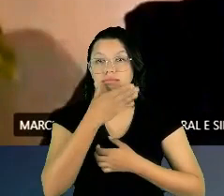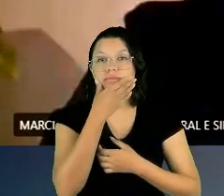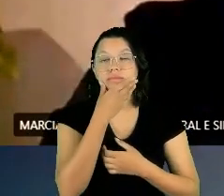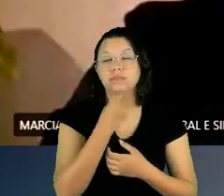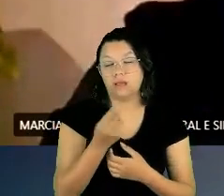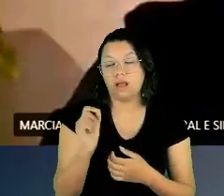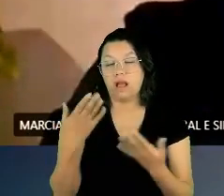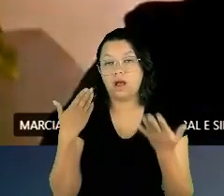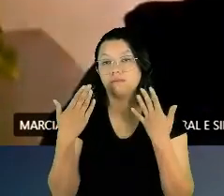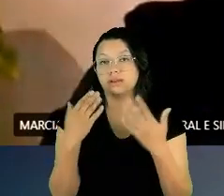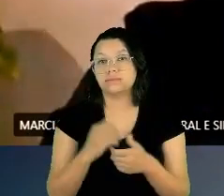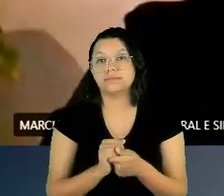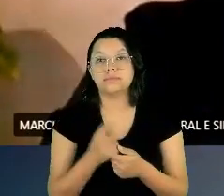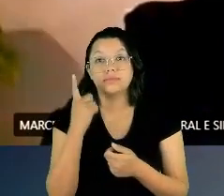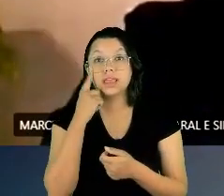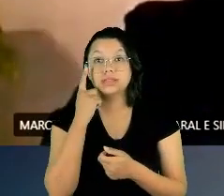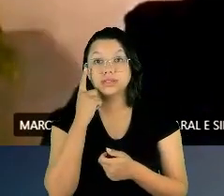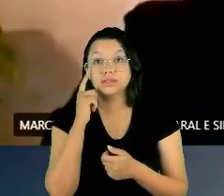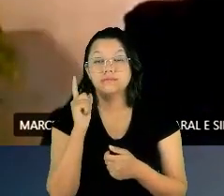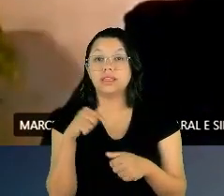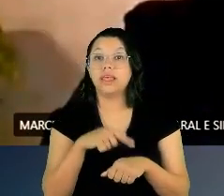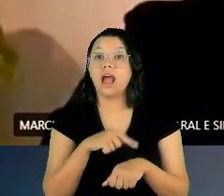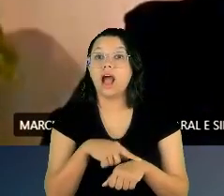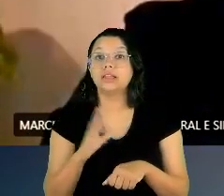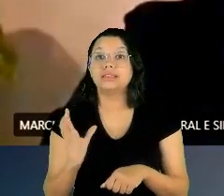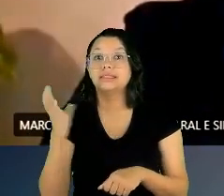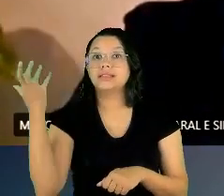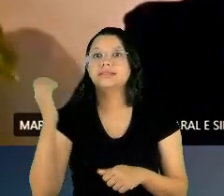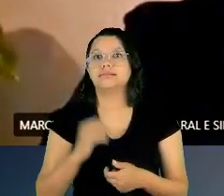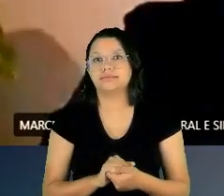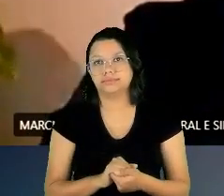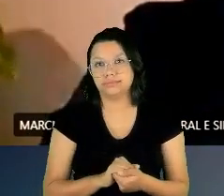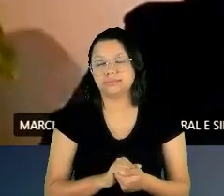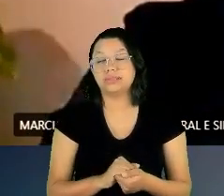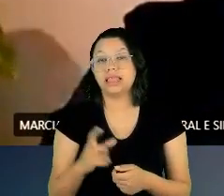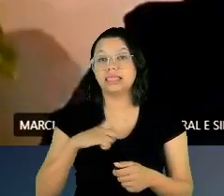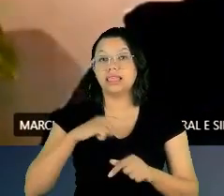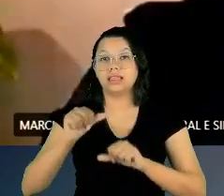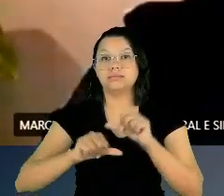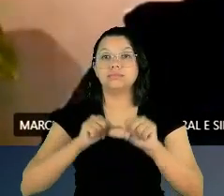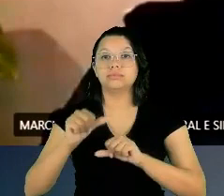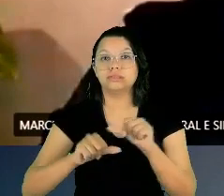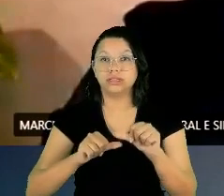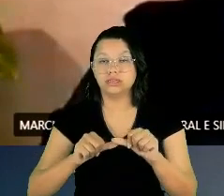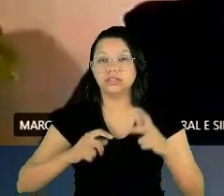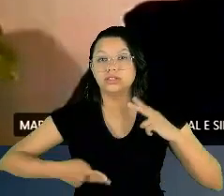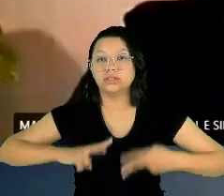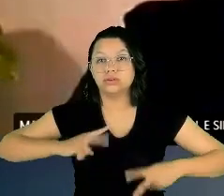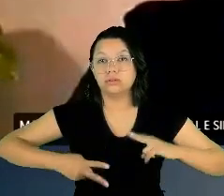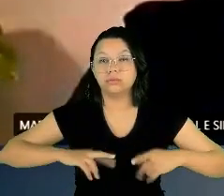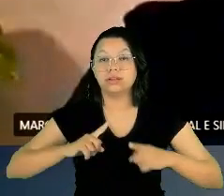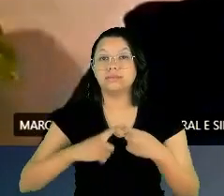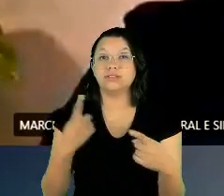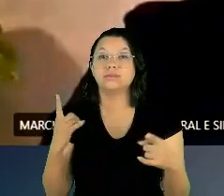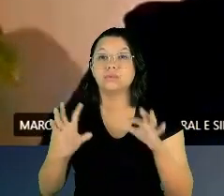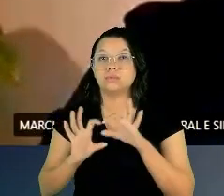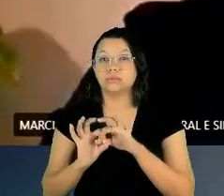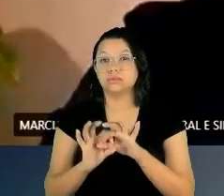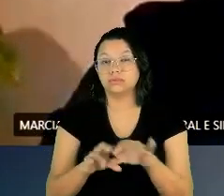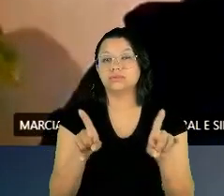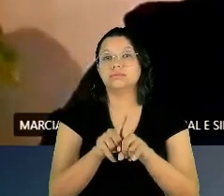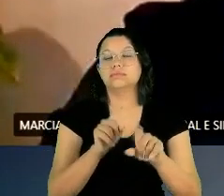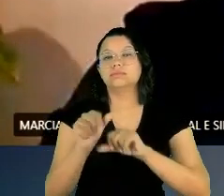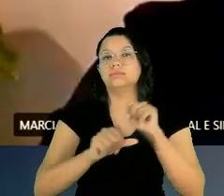empatia do que homens, e aí a gente vê essas mudanças na tomada de decisão, tem essas mudanças de carga hormonal, mas